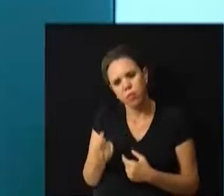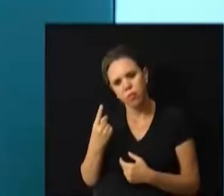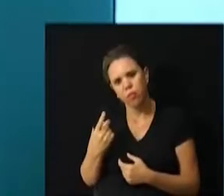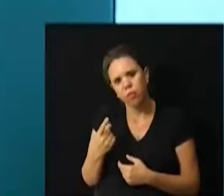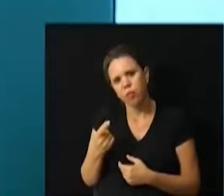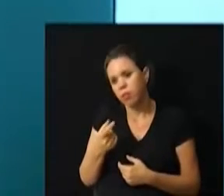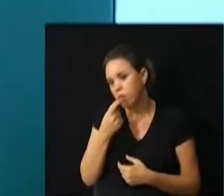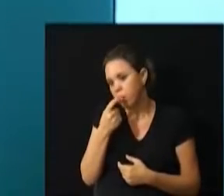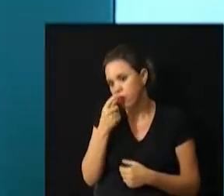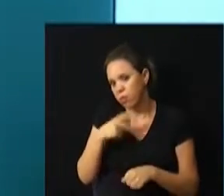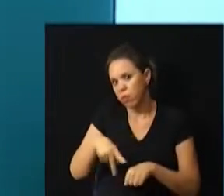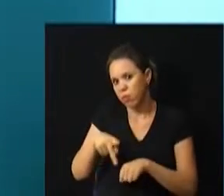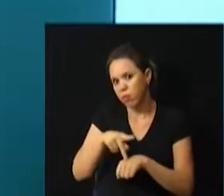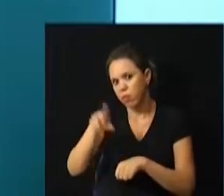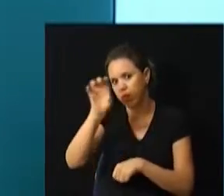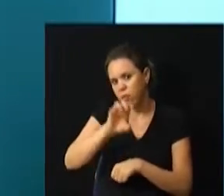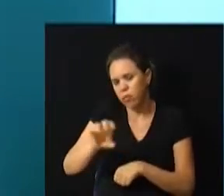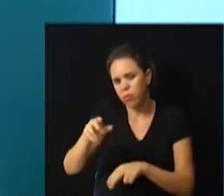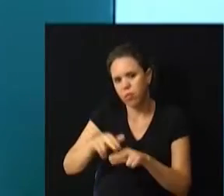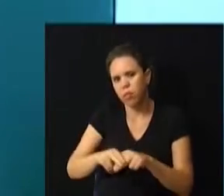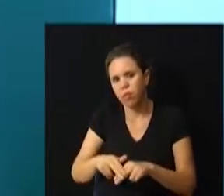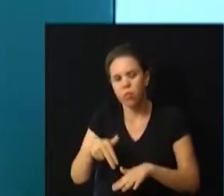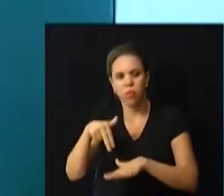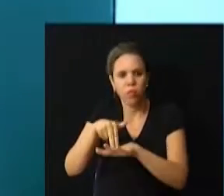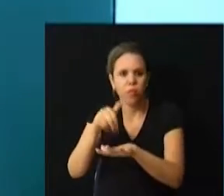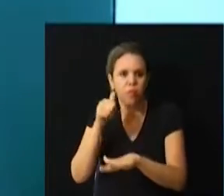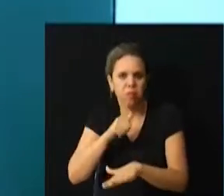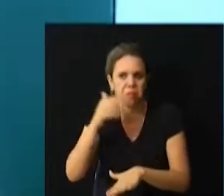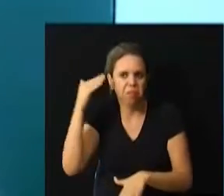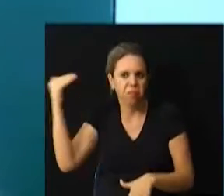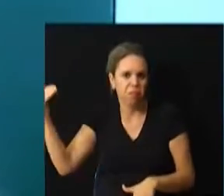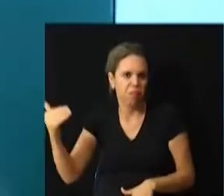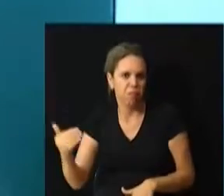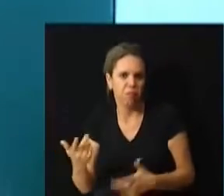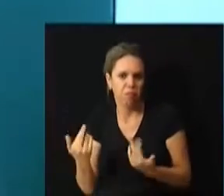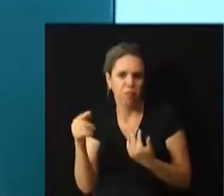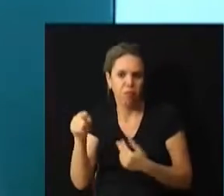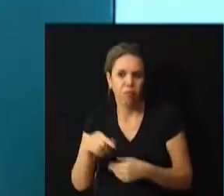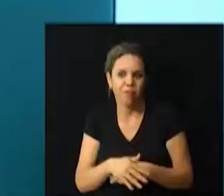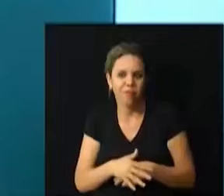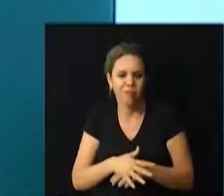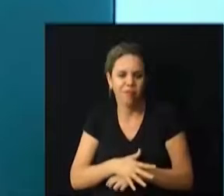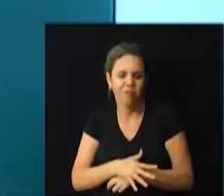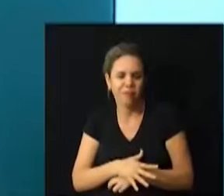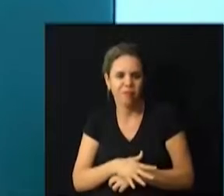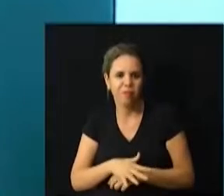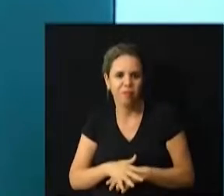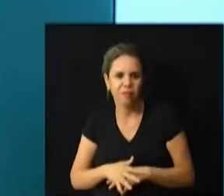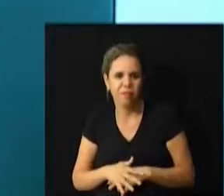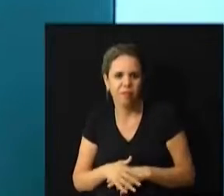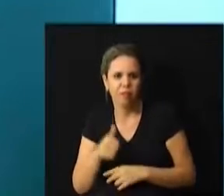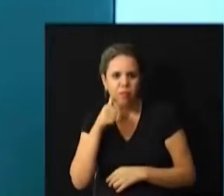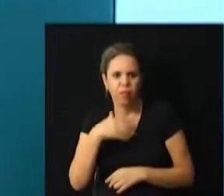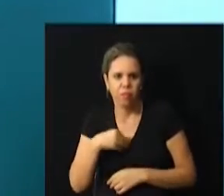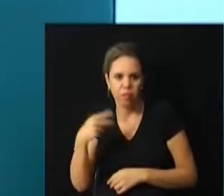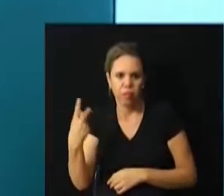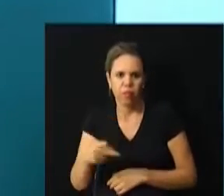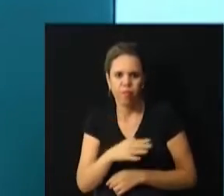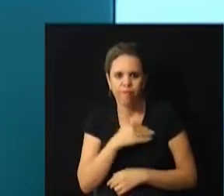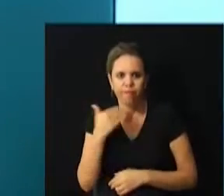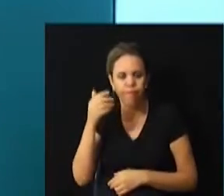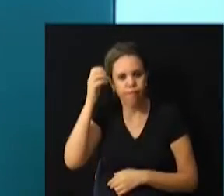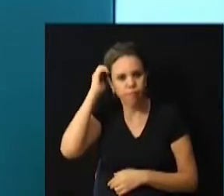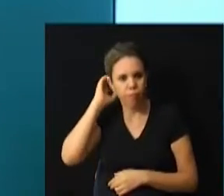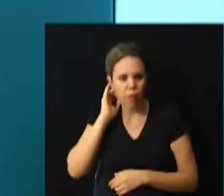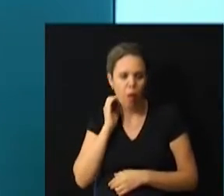muito interessante na Inglaterra, e justamente foi com uma apresentadora muito famosa como você. E a filha